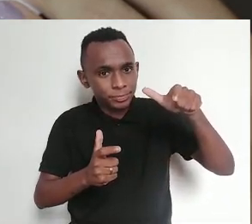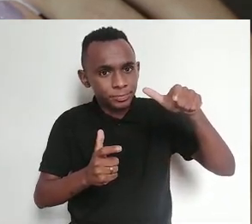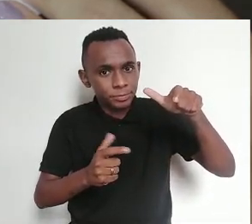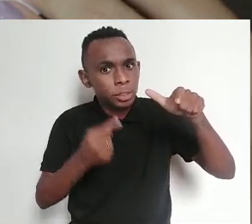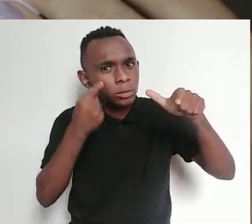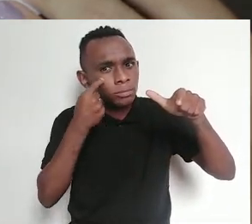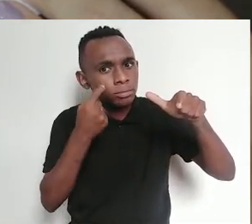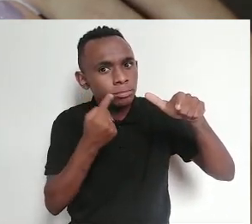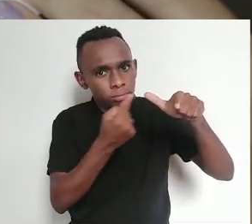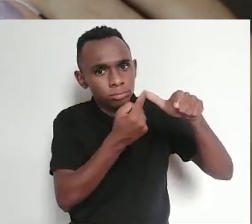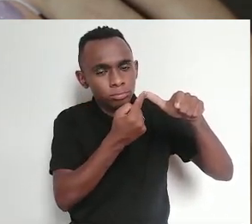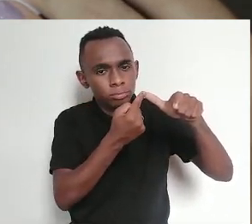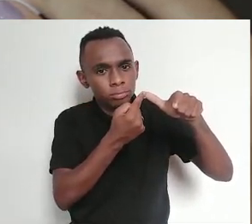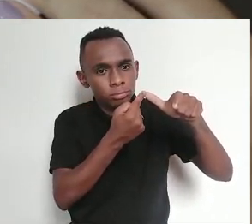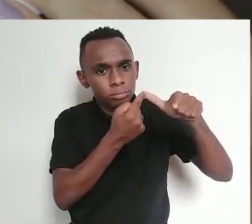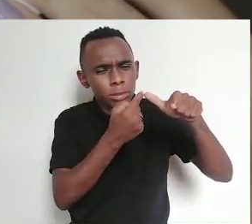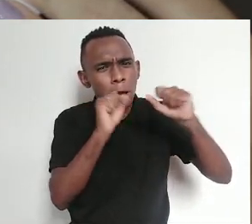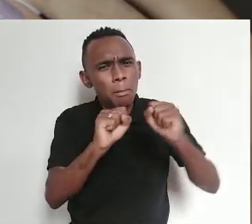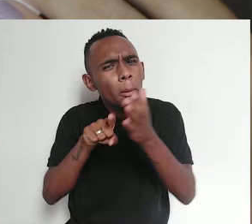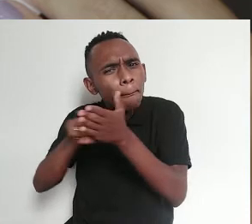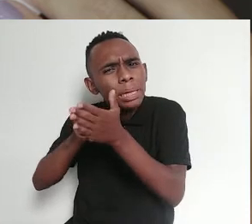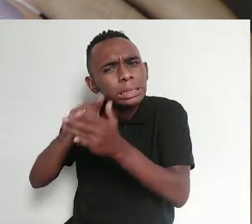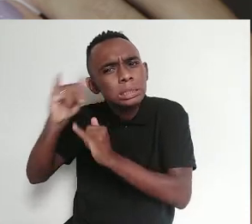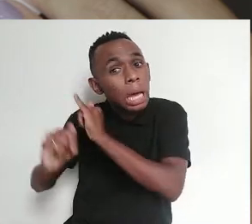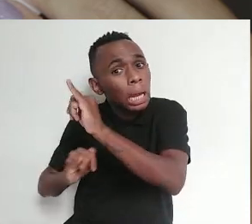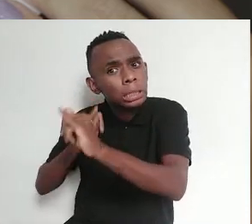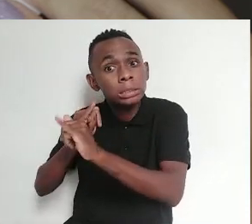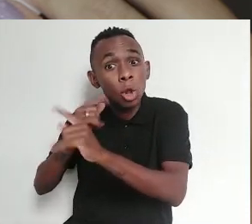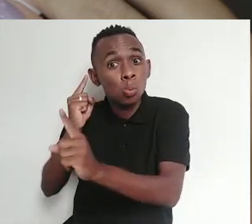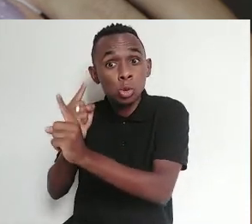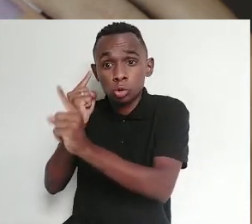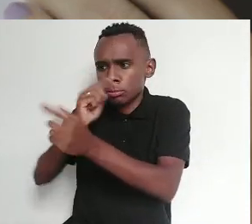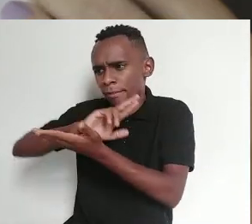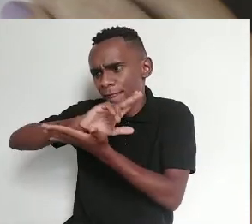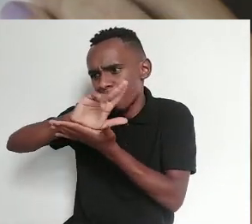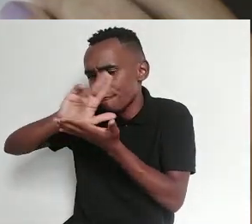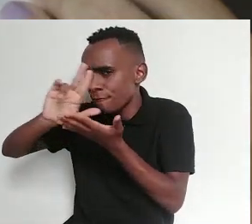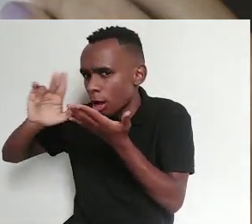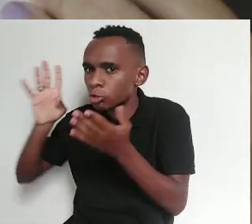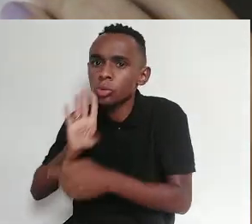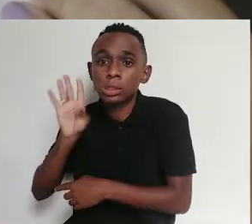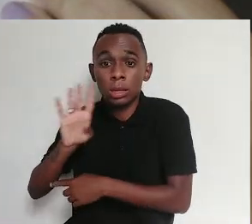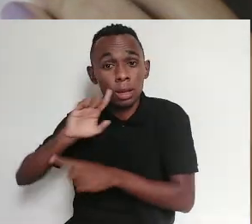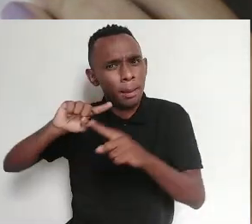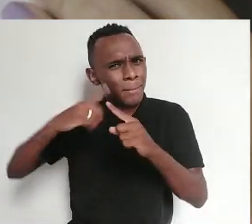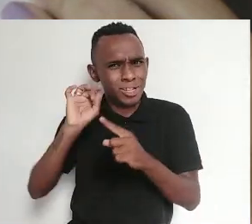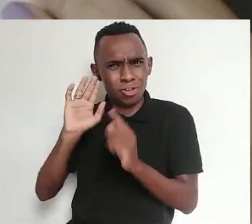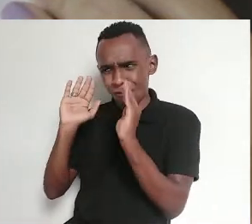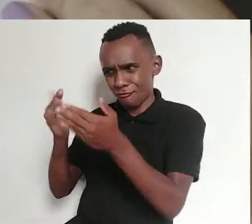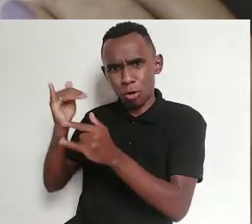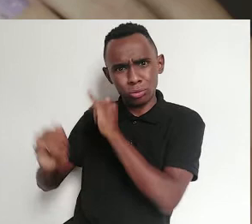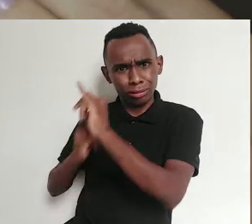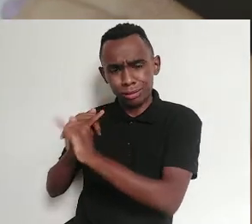Vocês podem buscar referências na internet, vocês vão achar muita coisa bonita. Mas não se prendam ao que